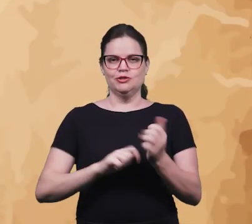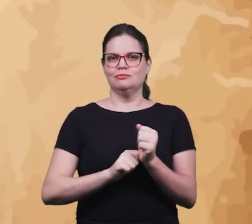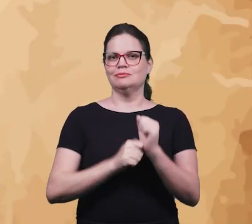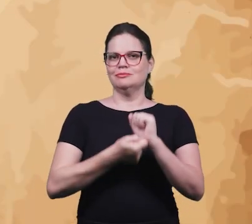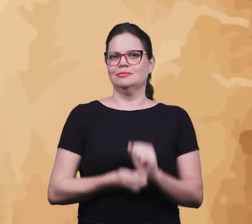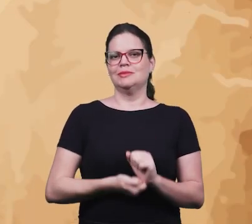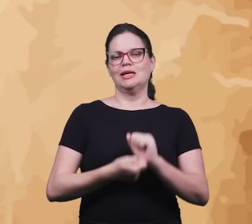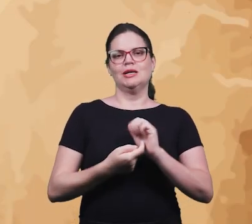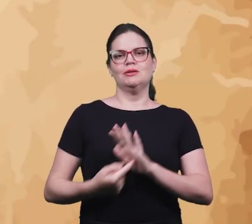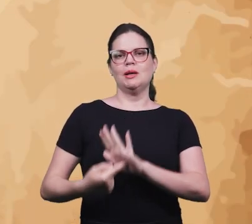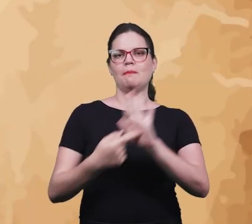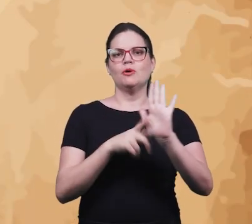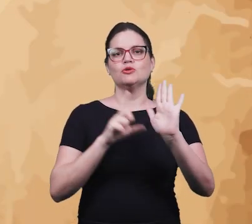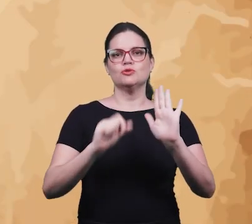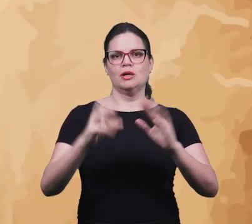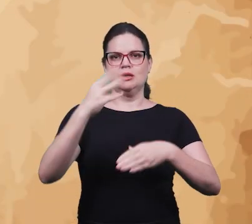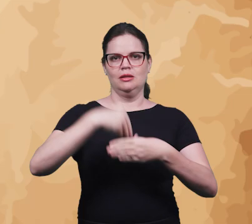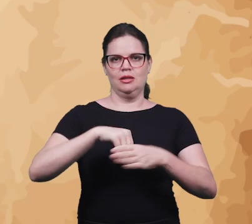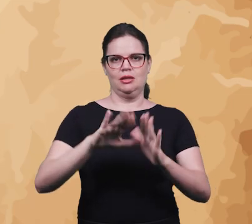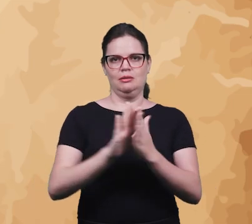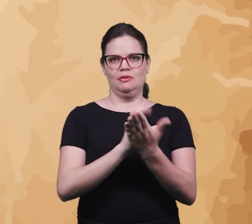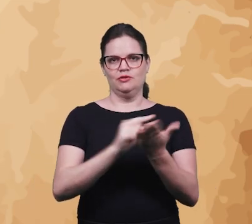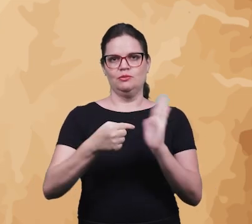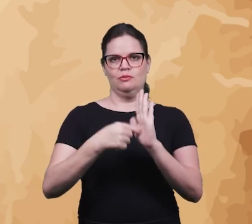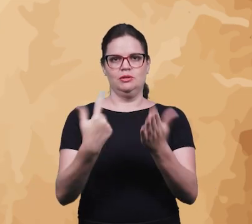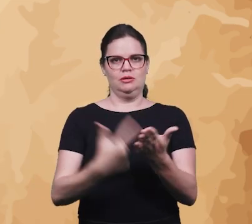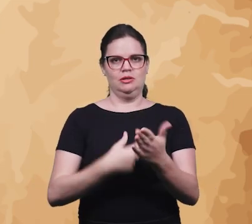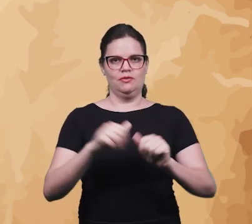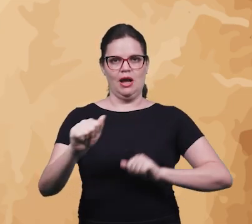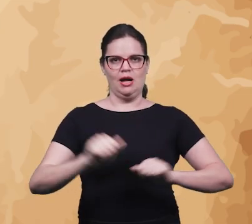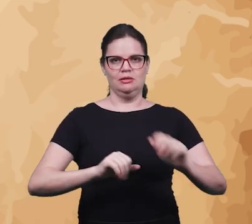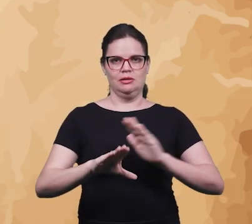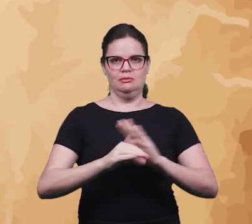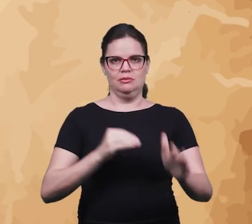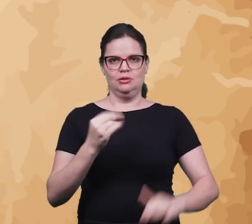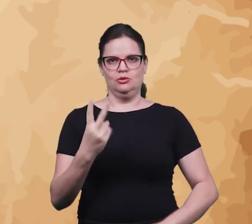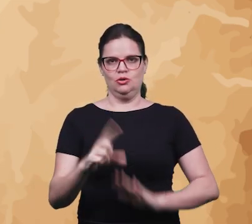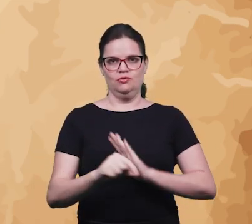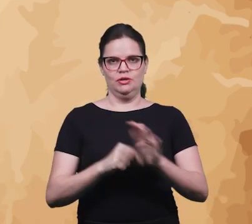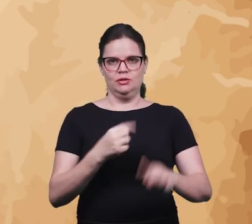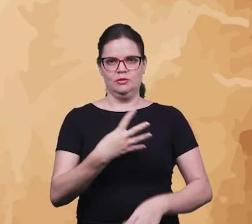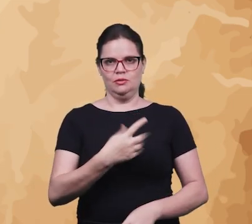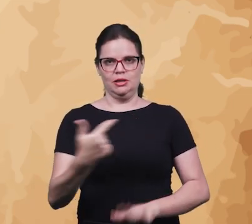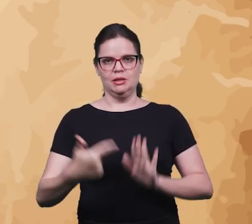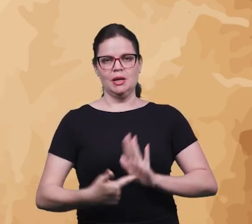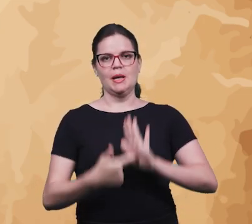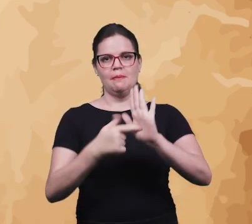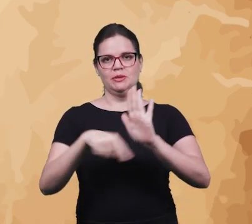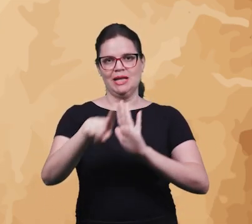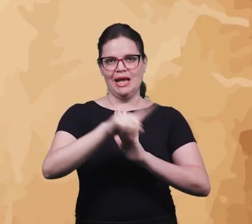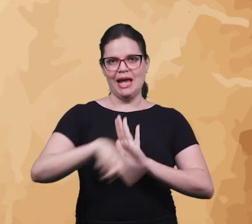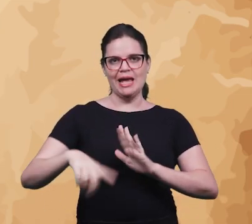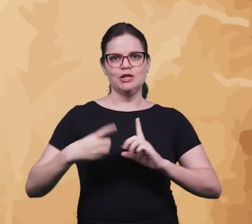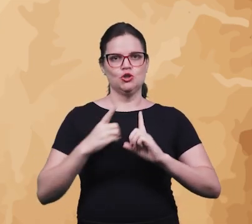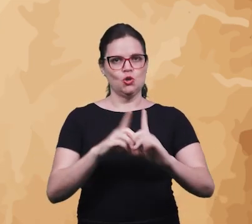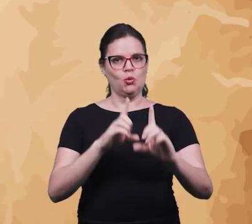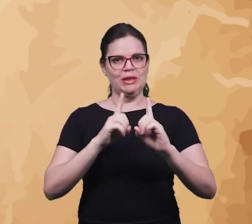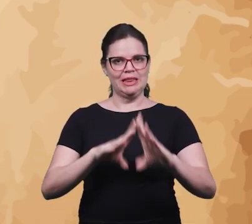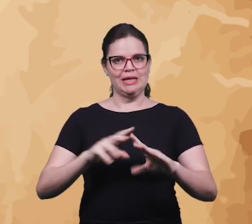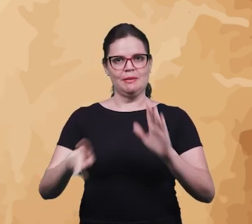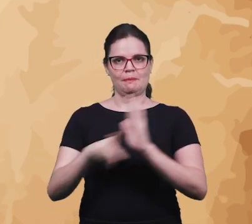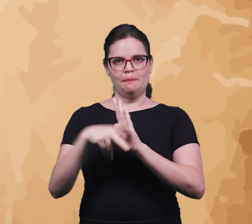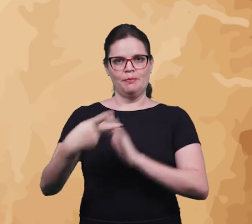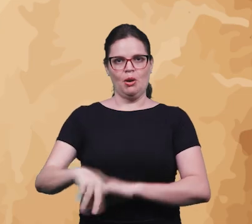Bíblia revela quando diz assim no livro de Atos Apóstolos, capítulo 2, 42, e perseveravam na doutrina dos apóstolos e